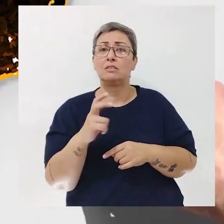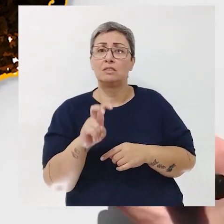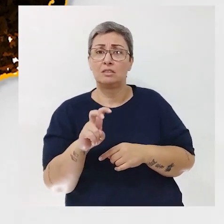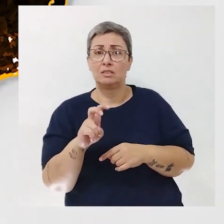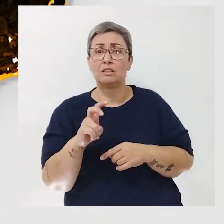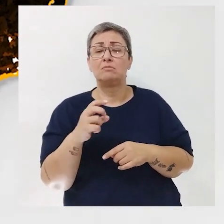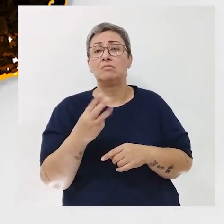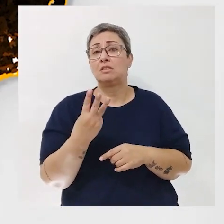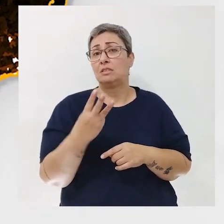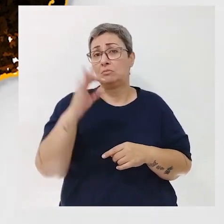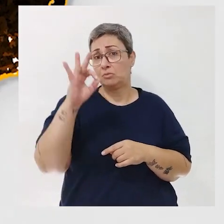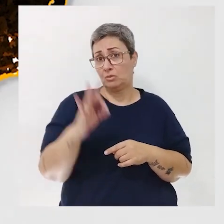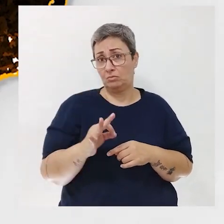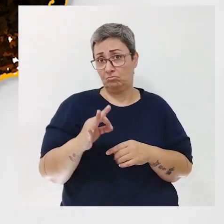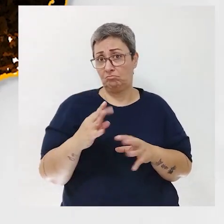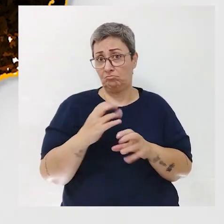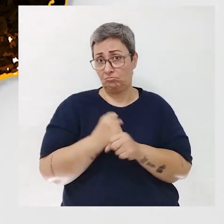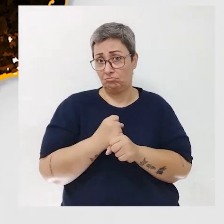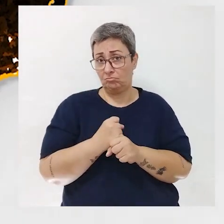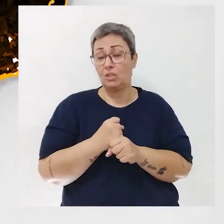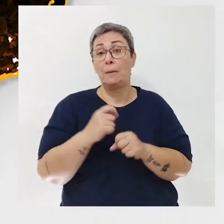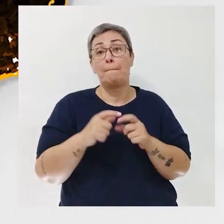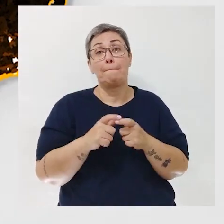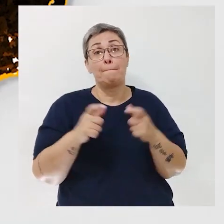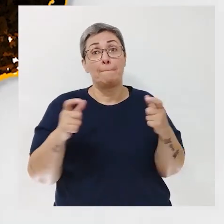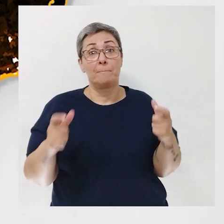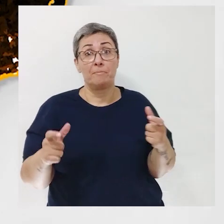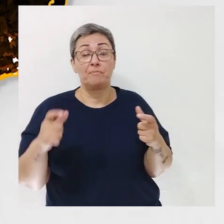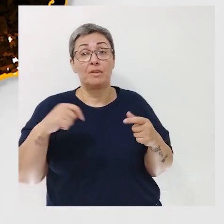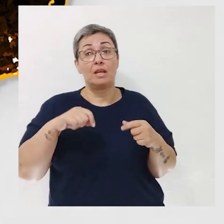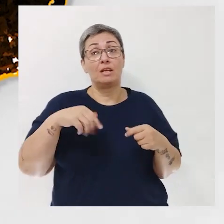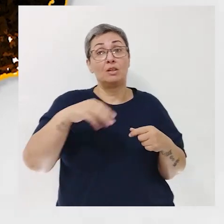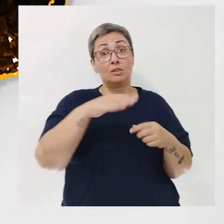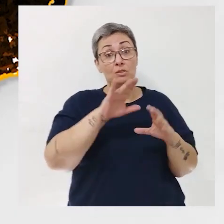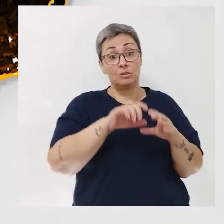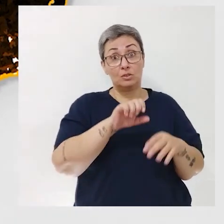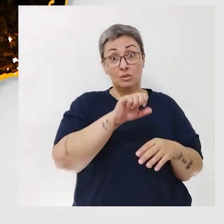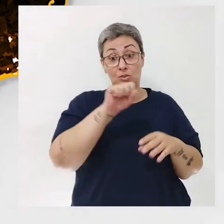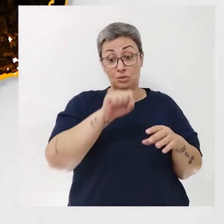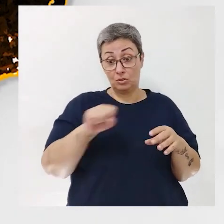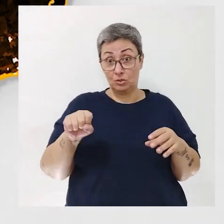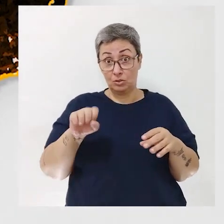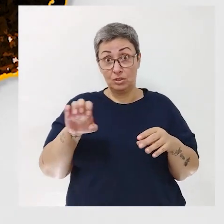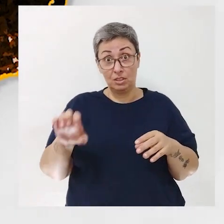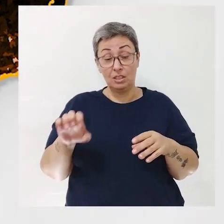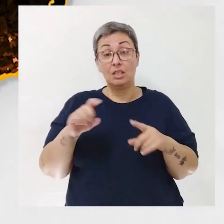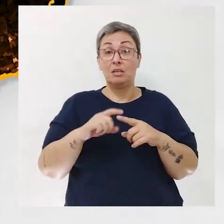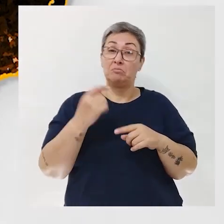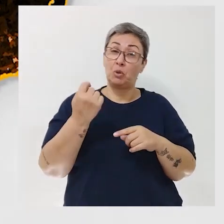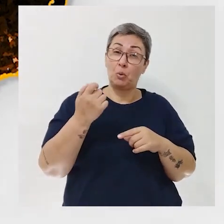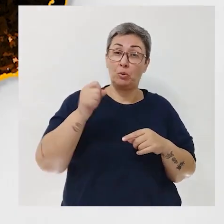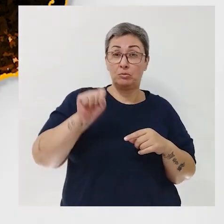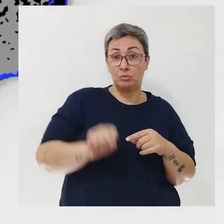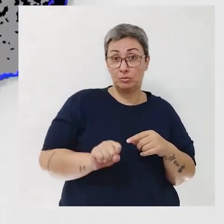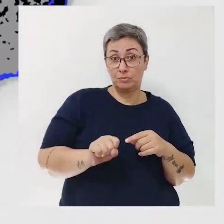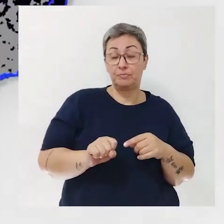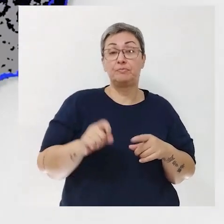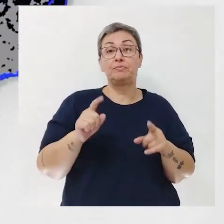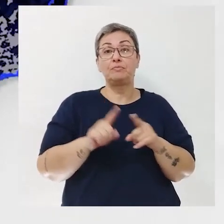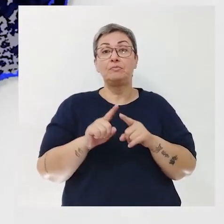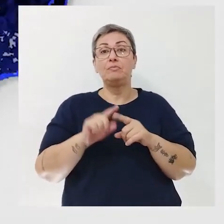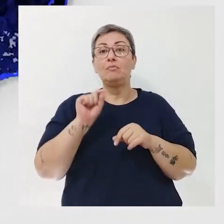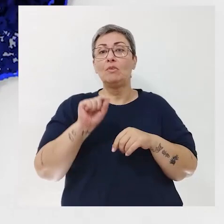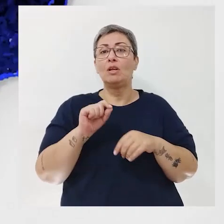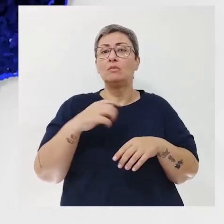125, 3% do total. A maioria na região sudeste e alguns no sul.